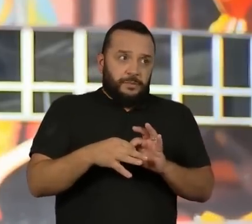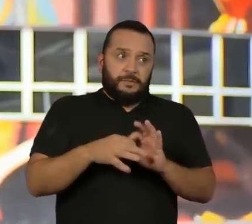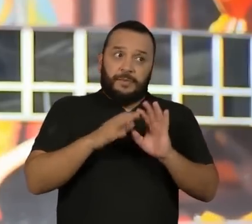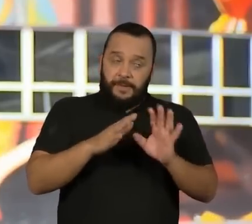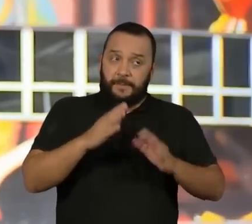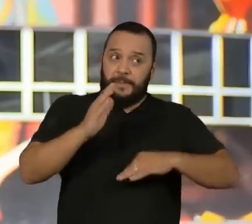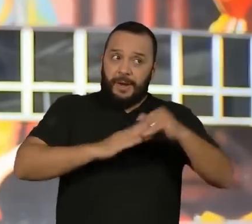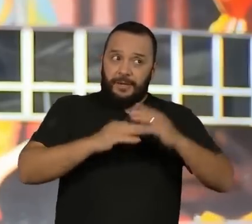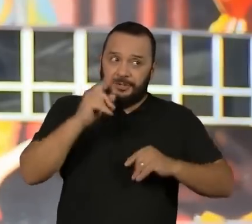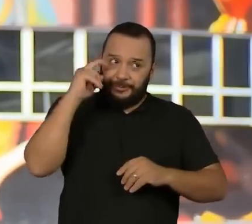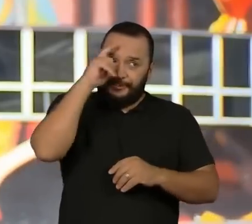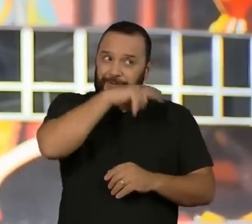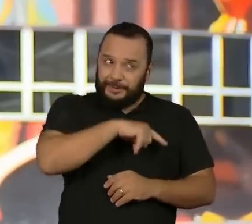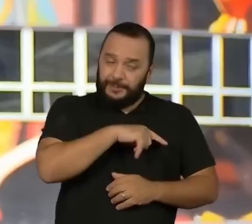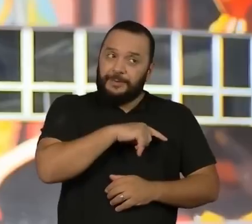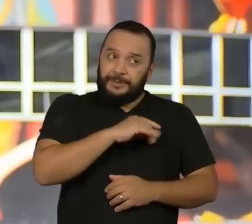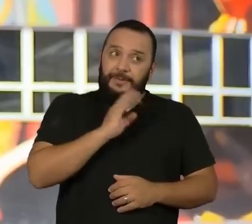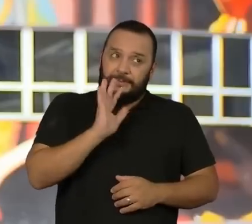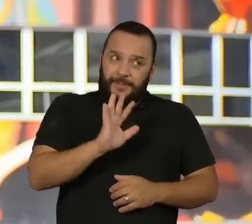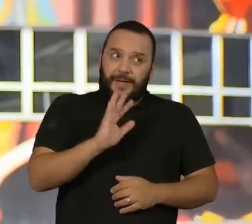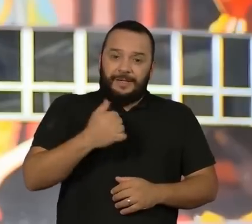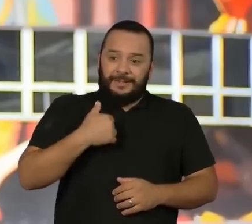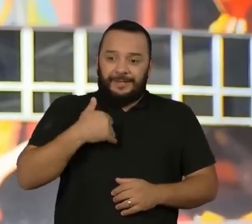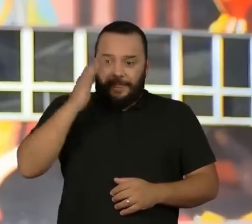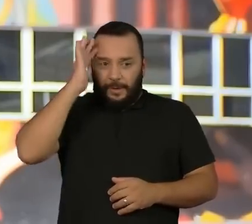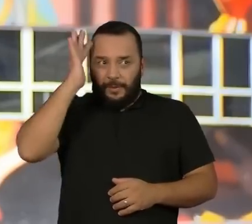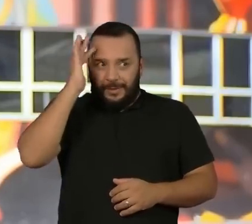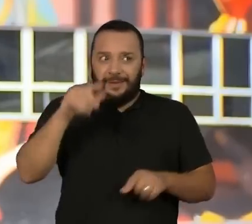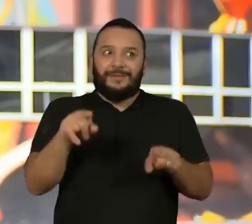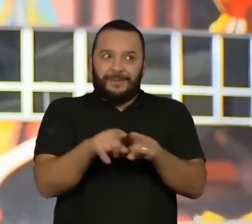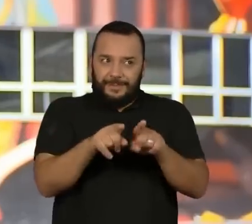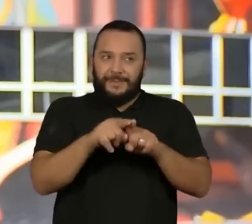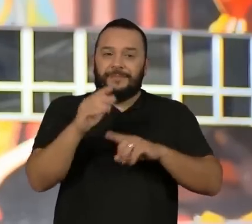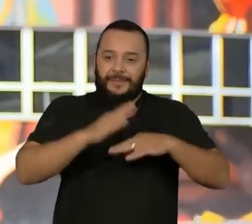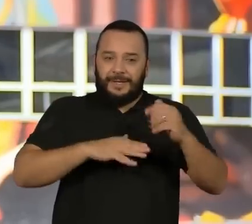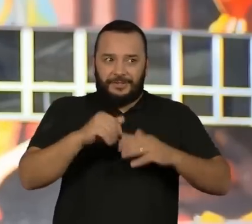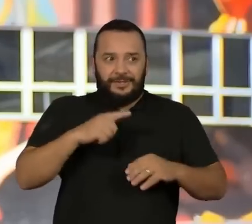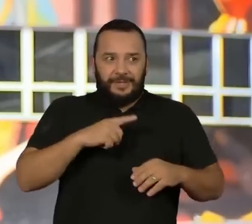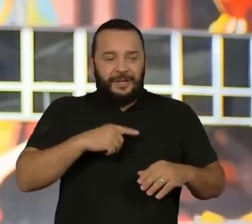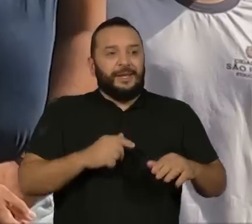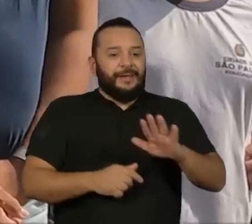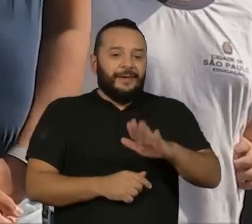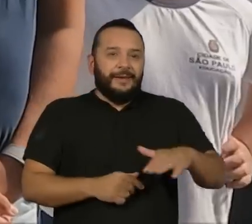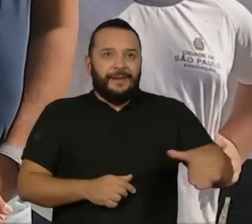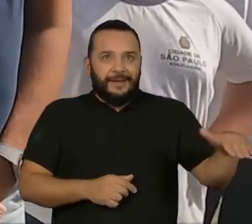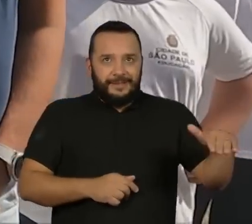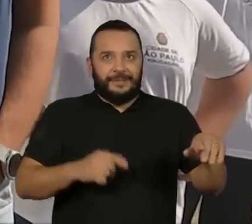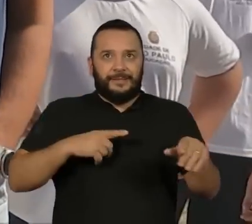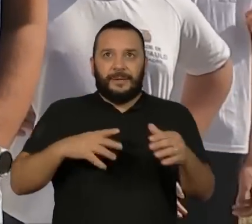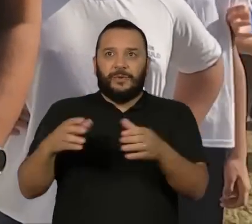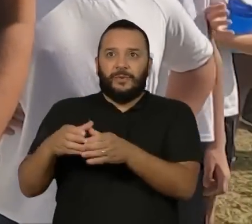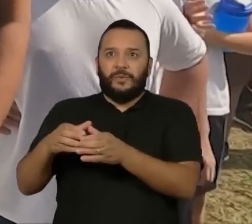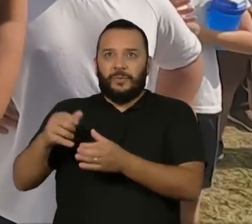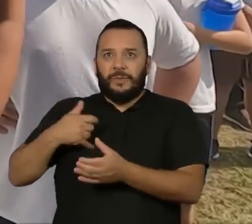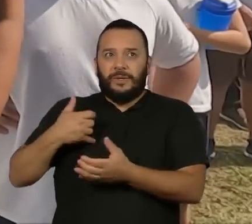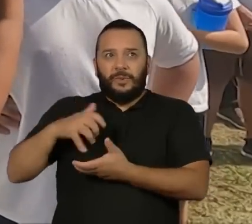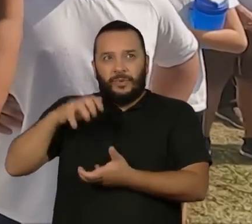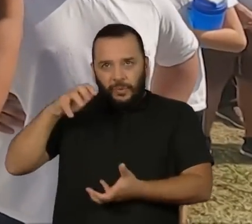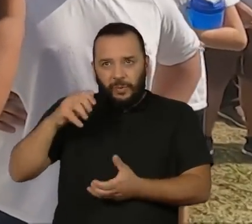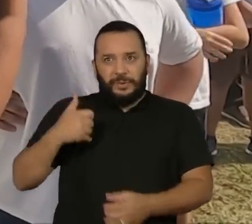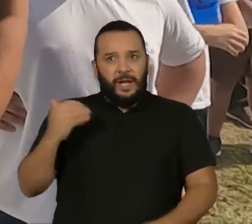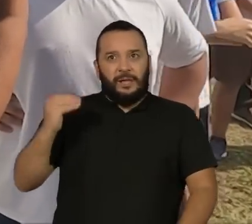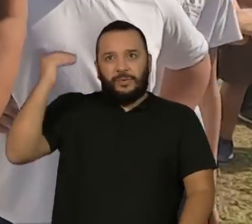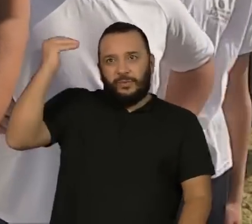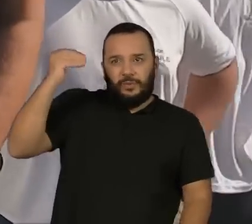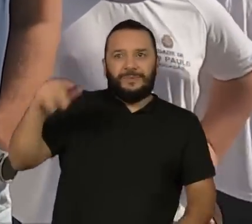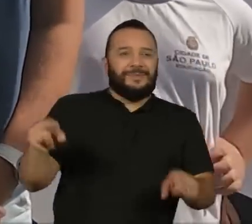ver. Então aqui a gente tem ele não só na teoria, mas na prática. Tem das crianças da EMF, o nosso grupo de terceira idade, moradores